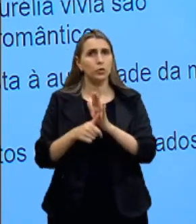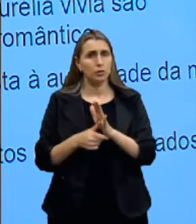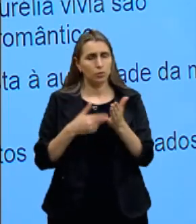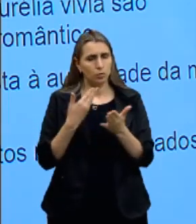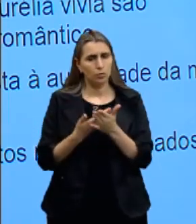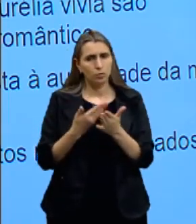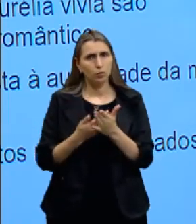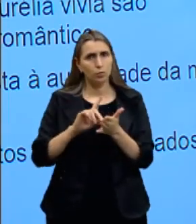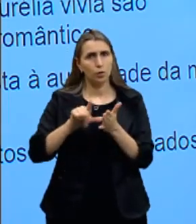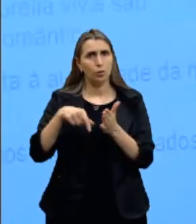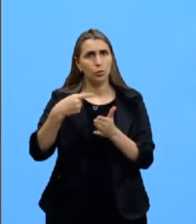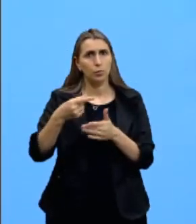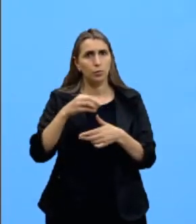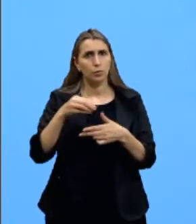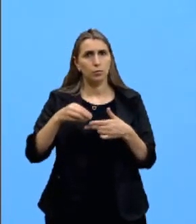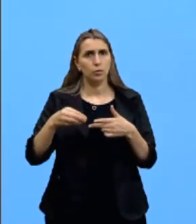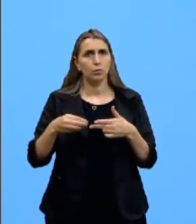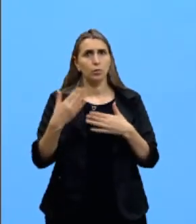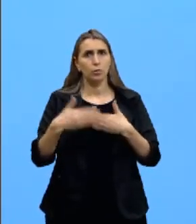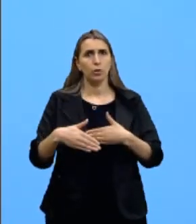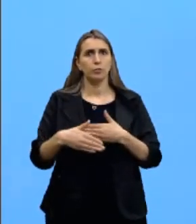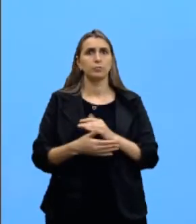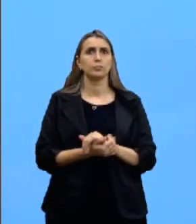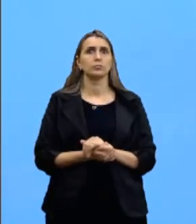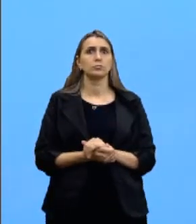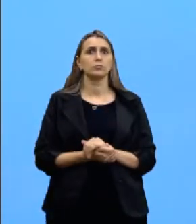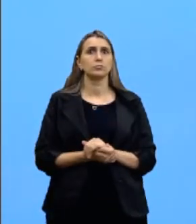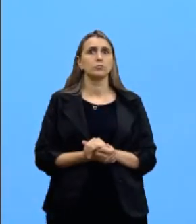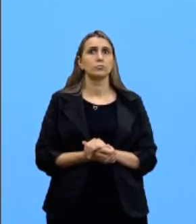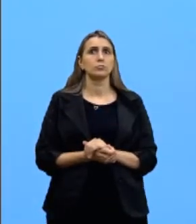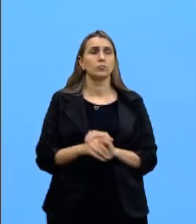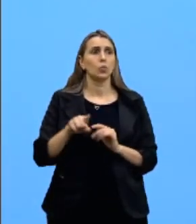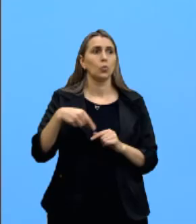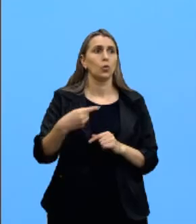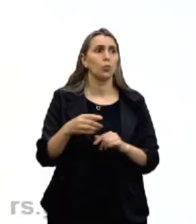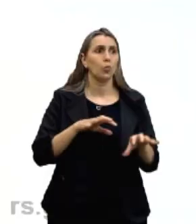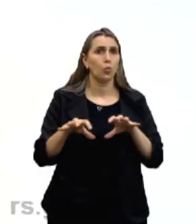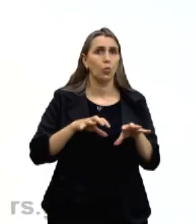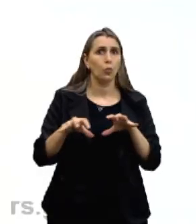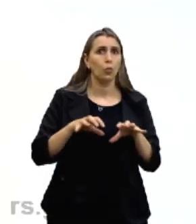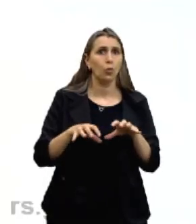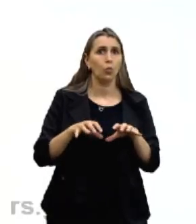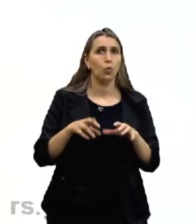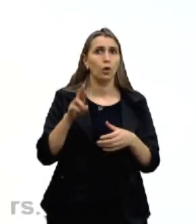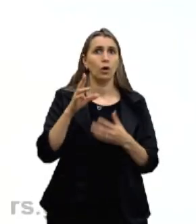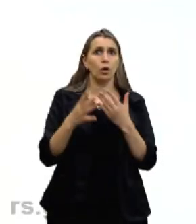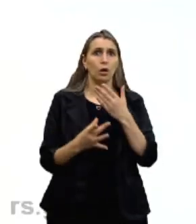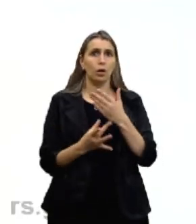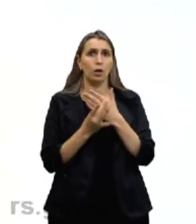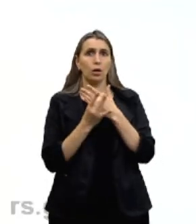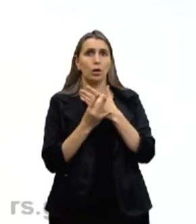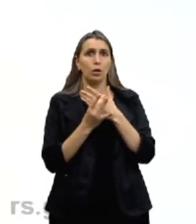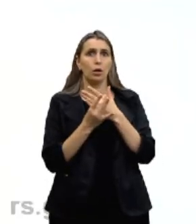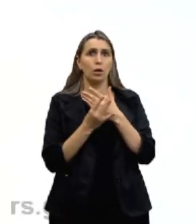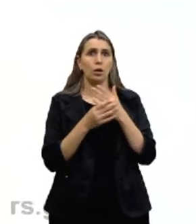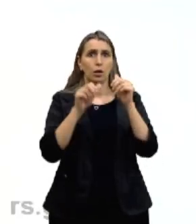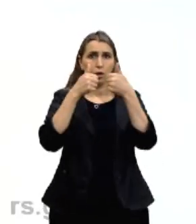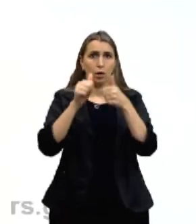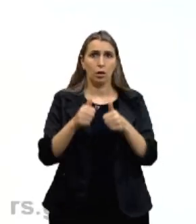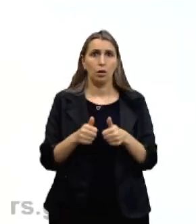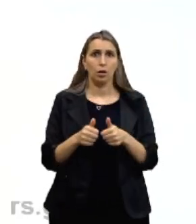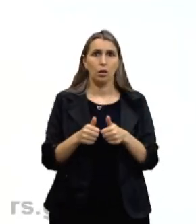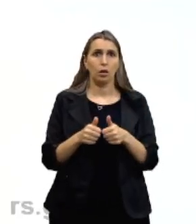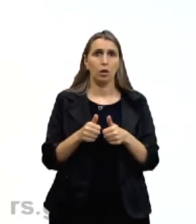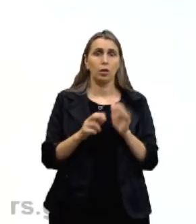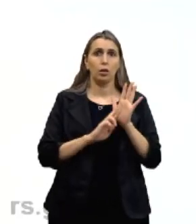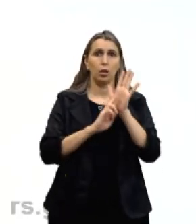estudar ali próximo a prova tá próximo movimento galera realismo e aqui eu trago a imagem